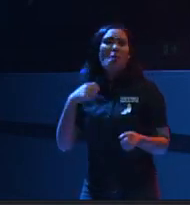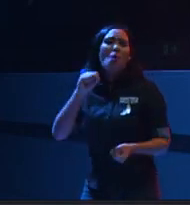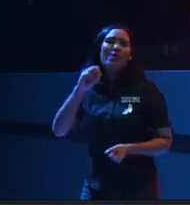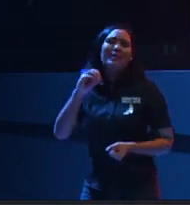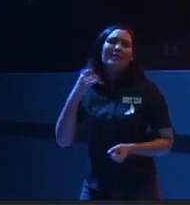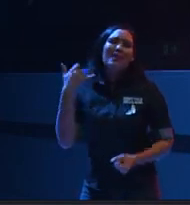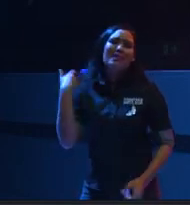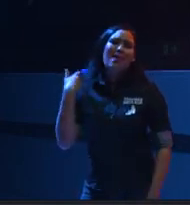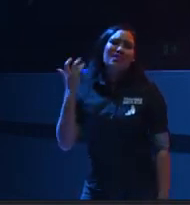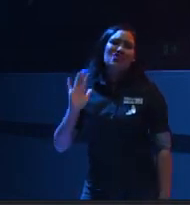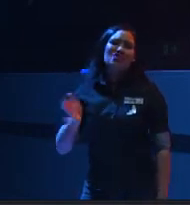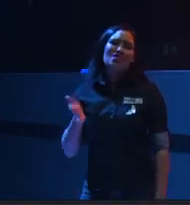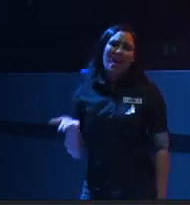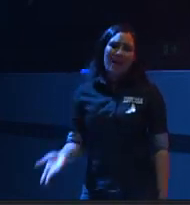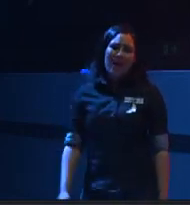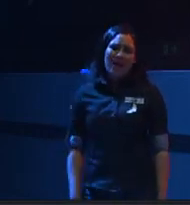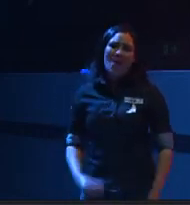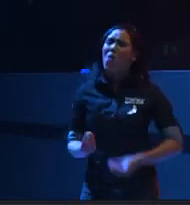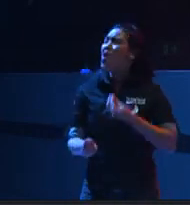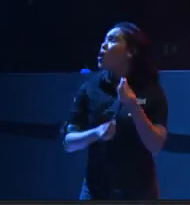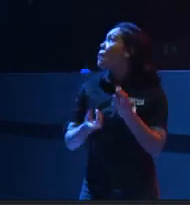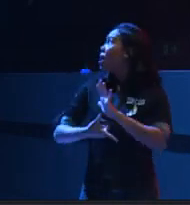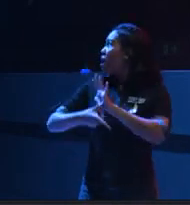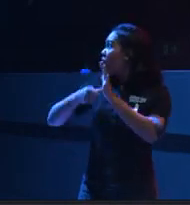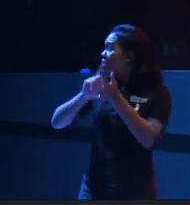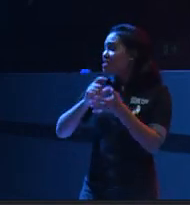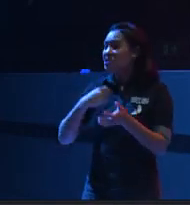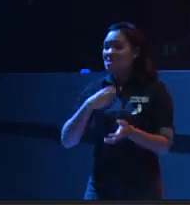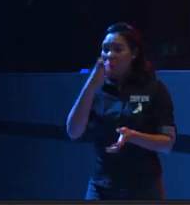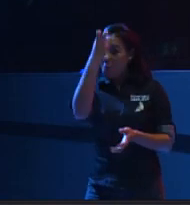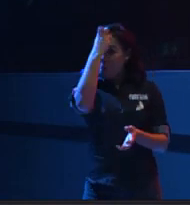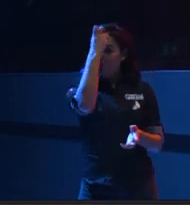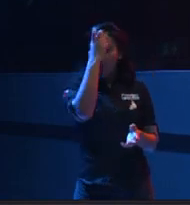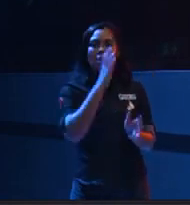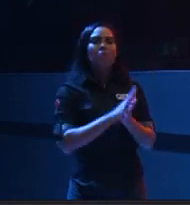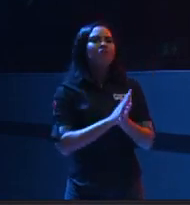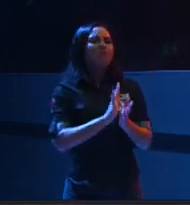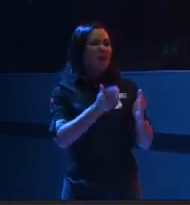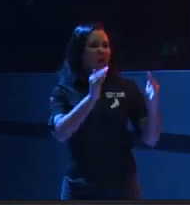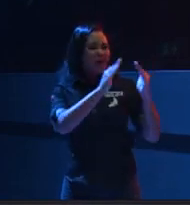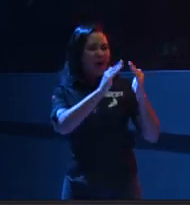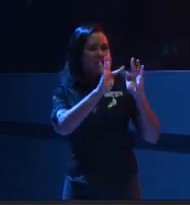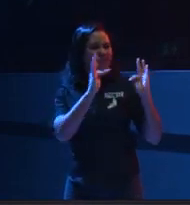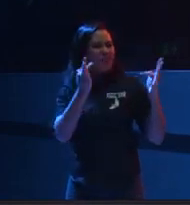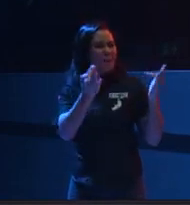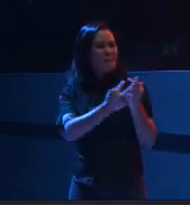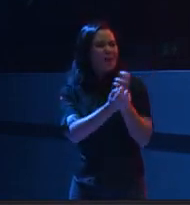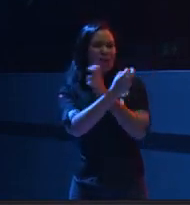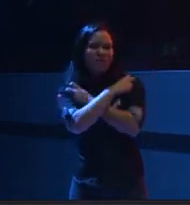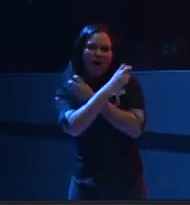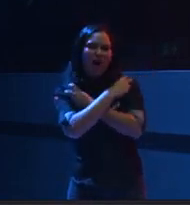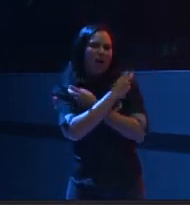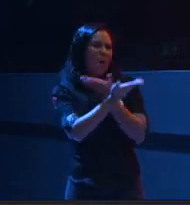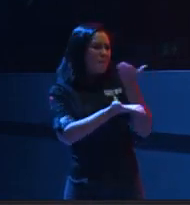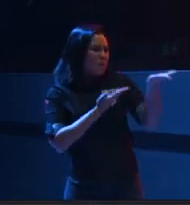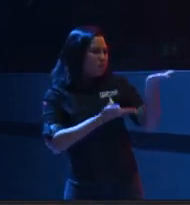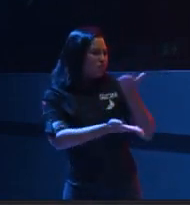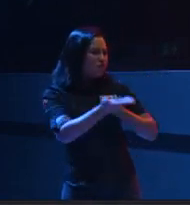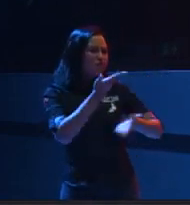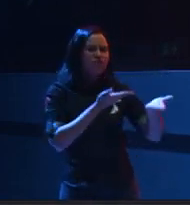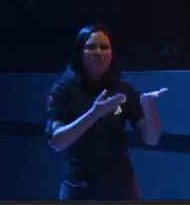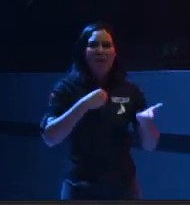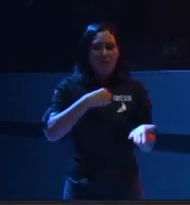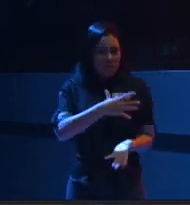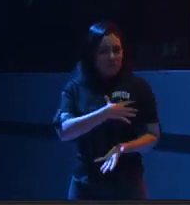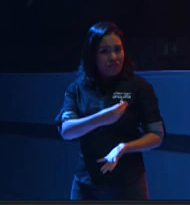filho da filha de Faraó eu te acesso ao Faraó não eu não tive habilidade para negociar eu matei um